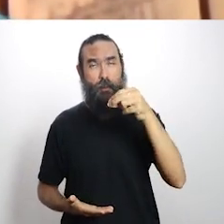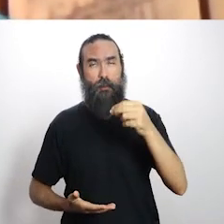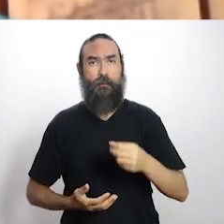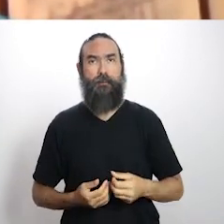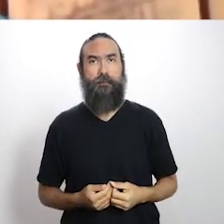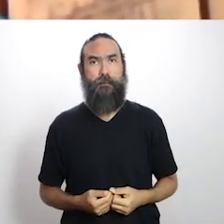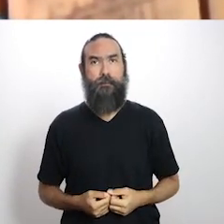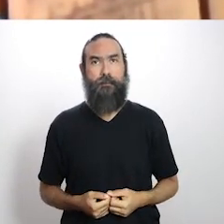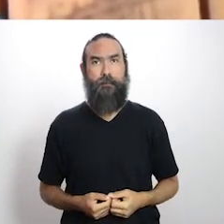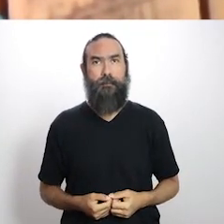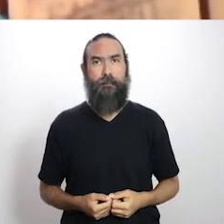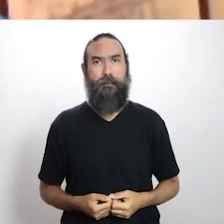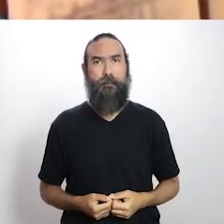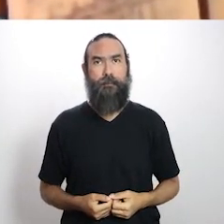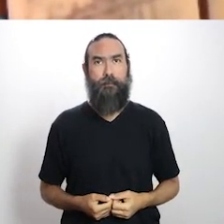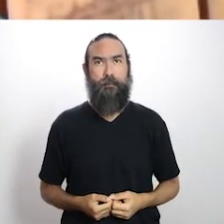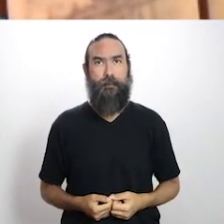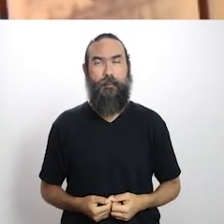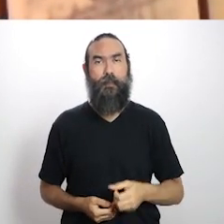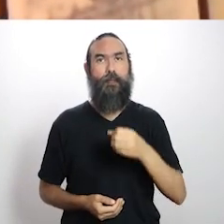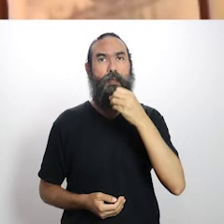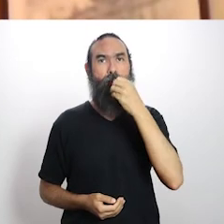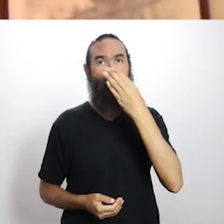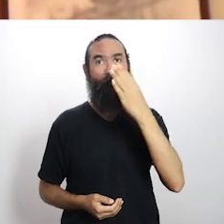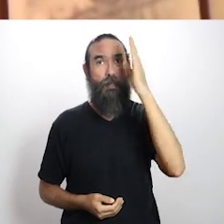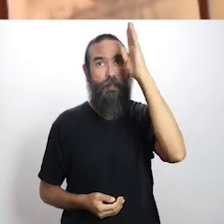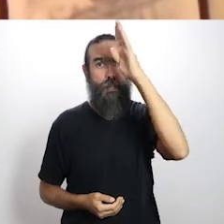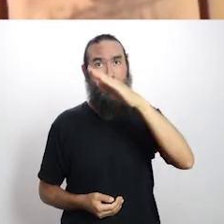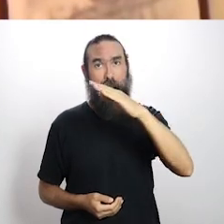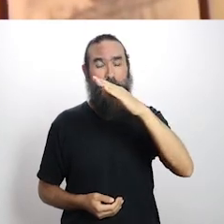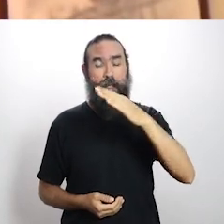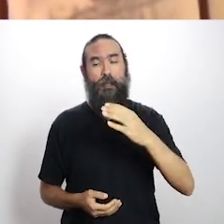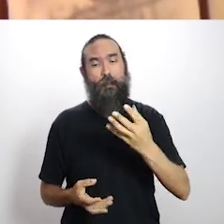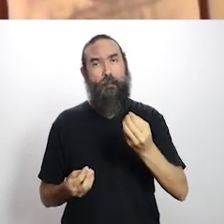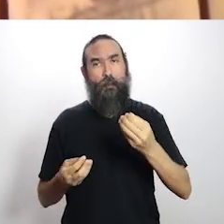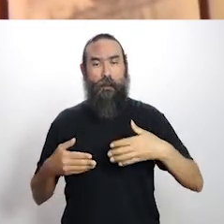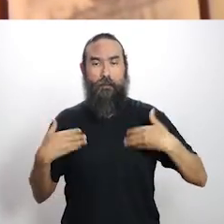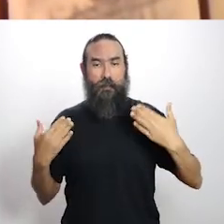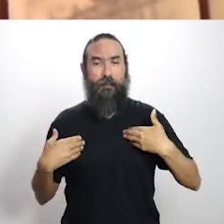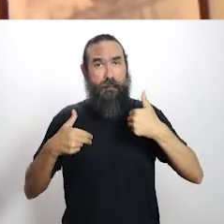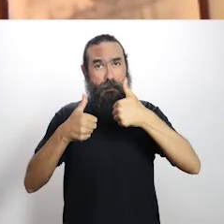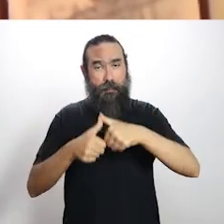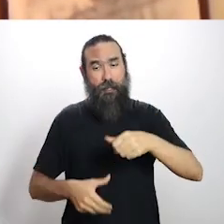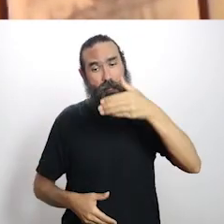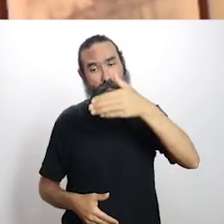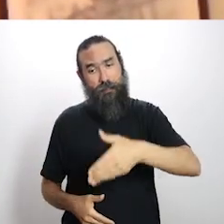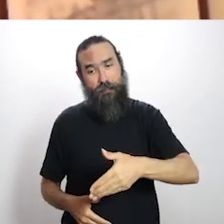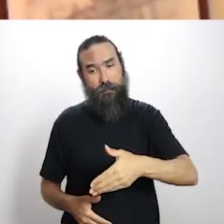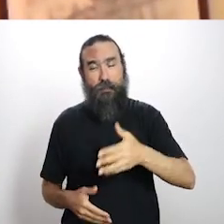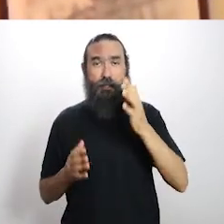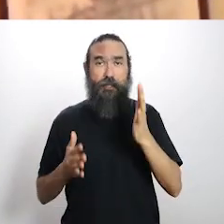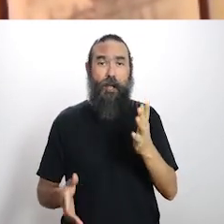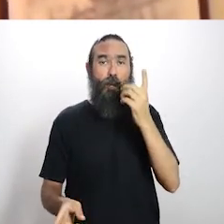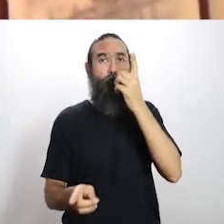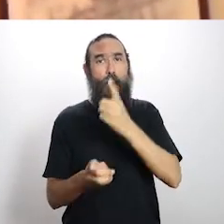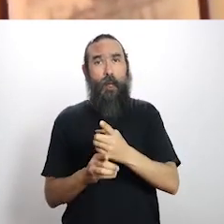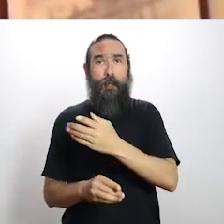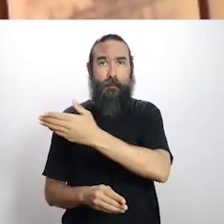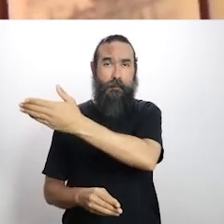tanto tempo em particular queria deixar meu forte abraço ao Juca Ferreira